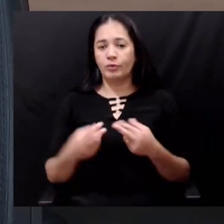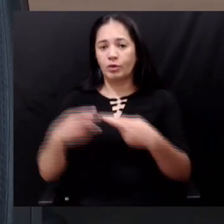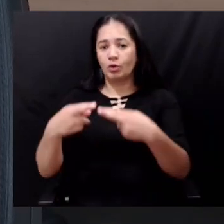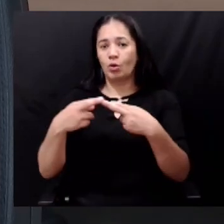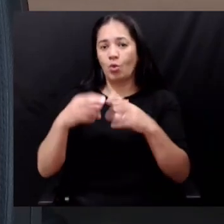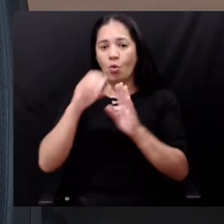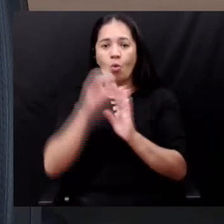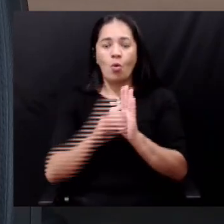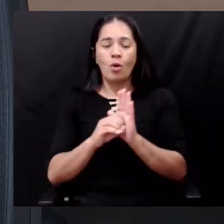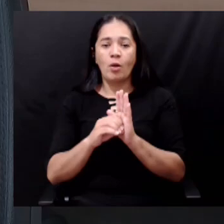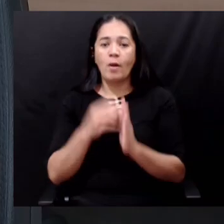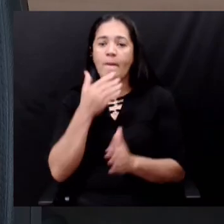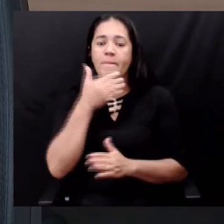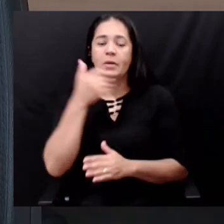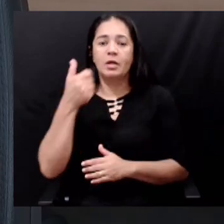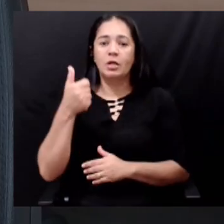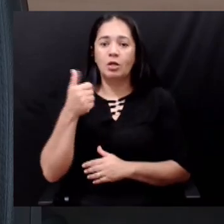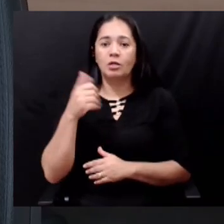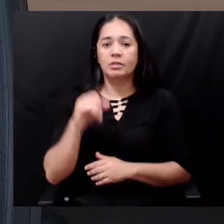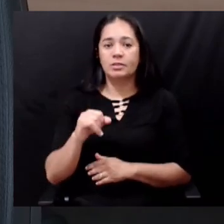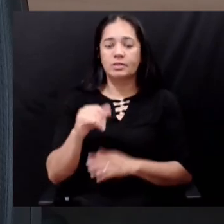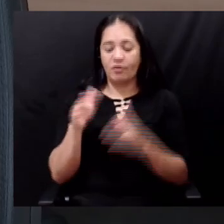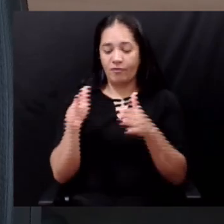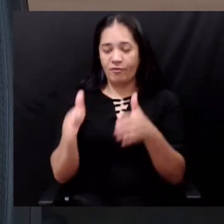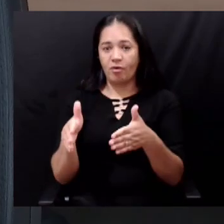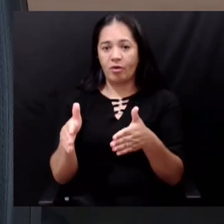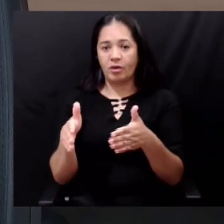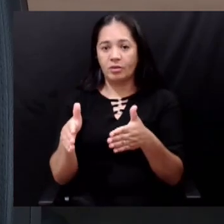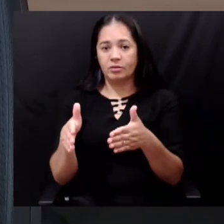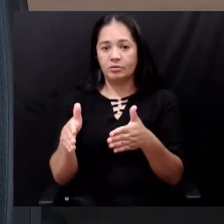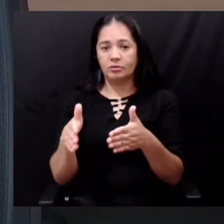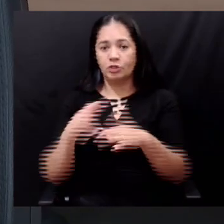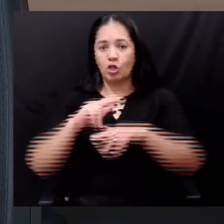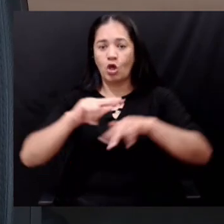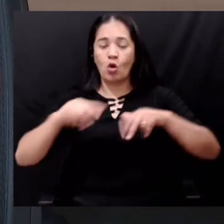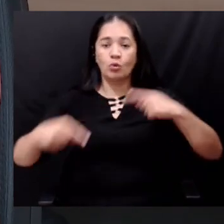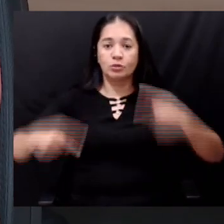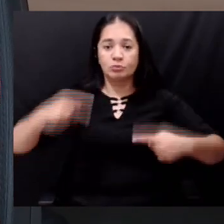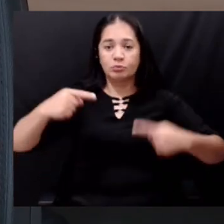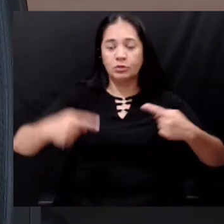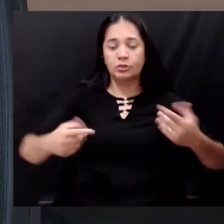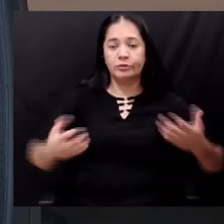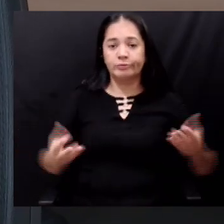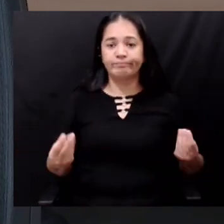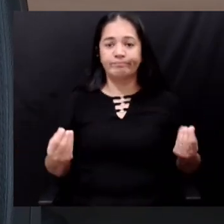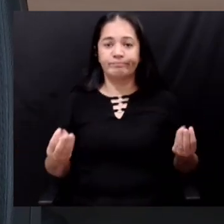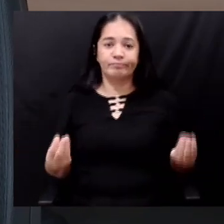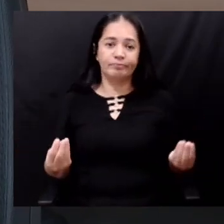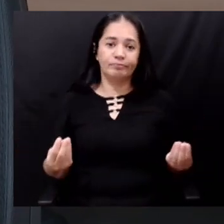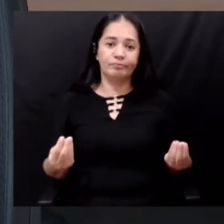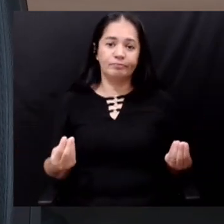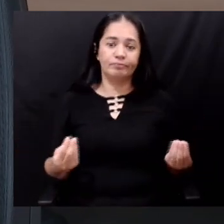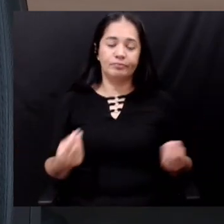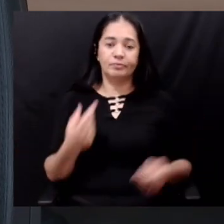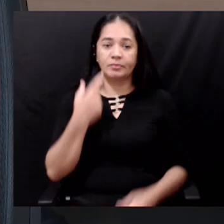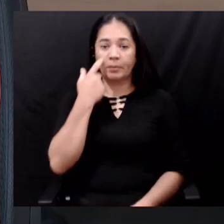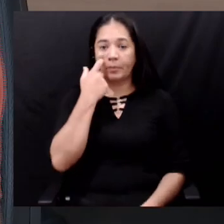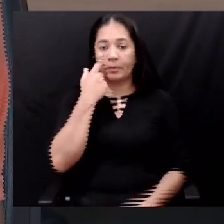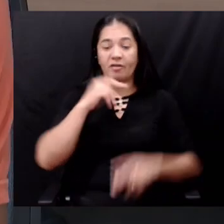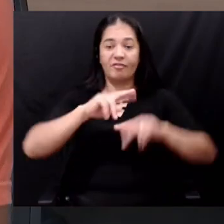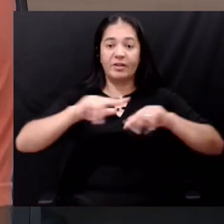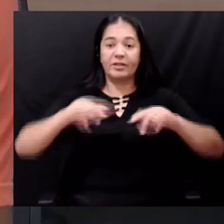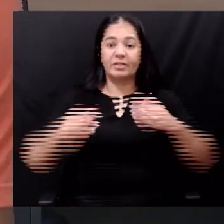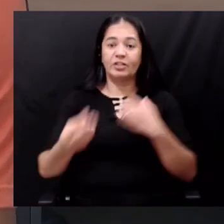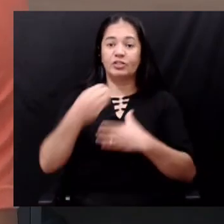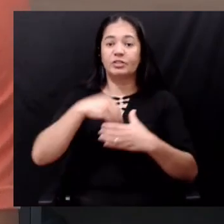eficiente se focado mesmo nessas outras políticas e, enfim, o Diversidade na Universidade foi descontinuado. E